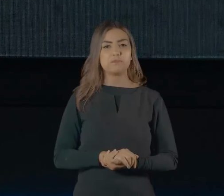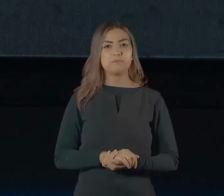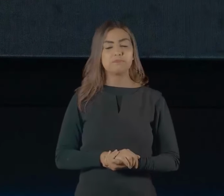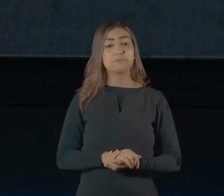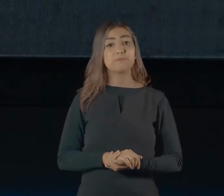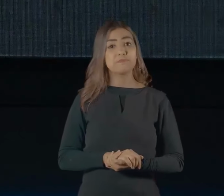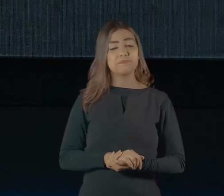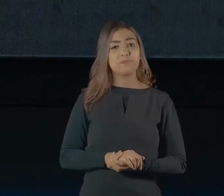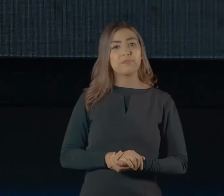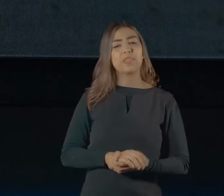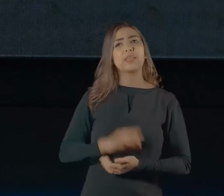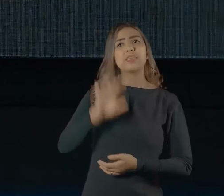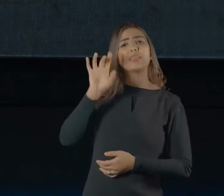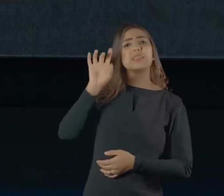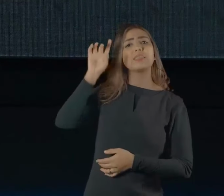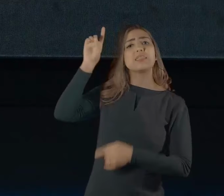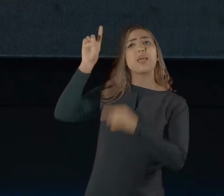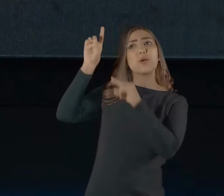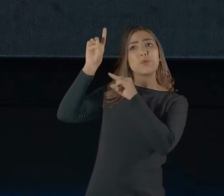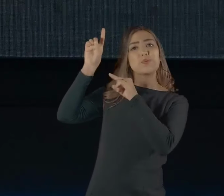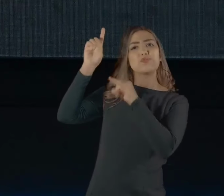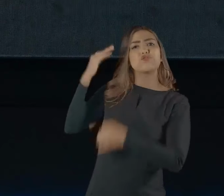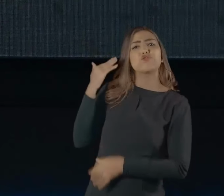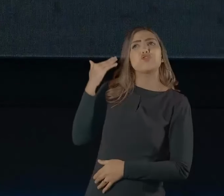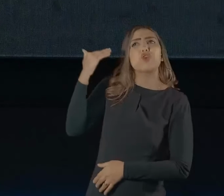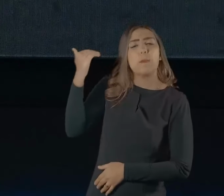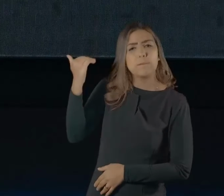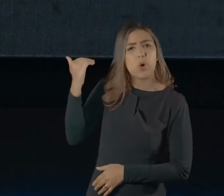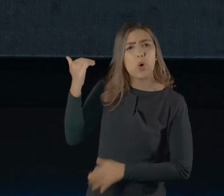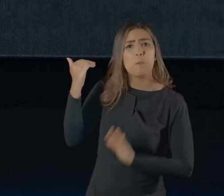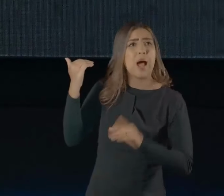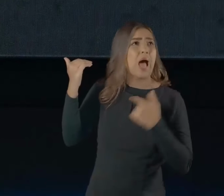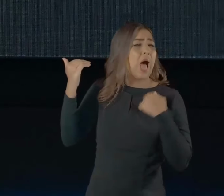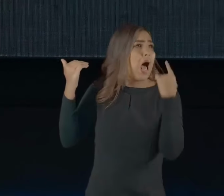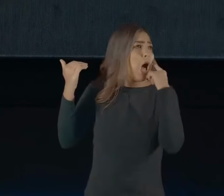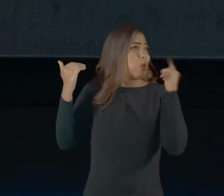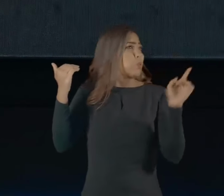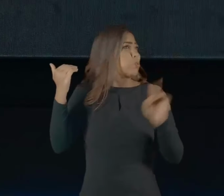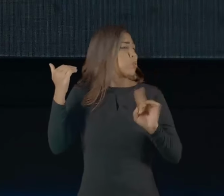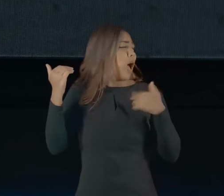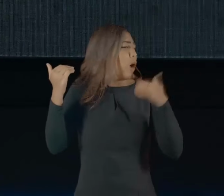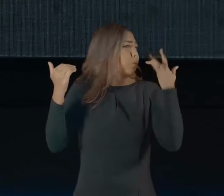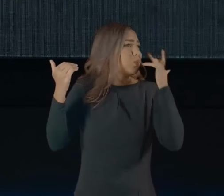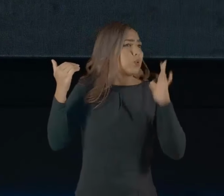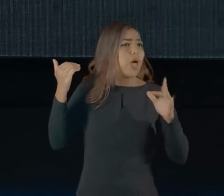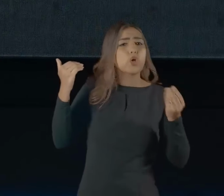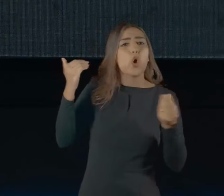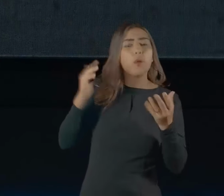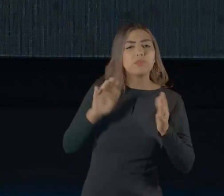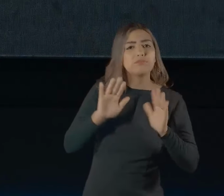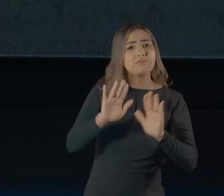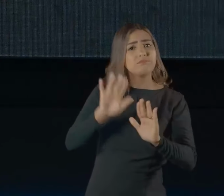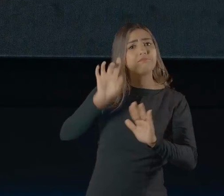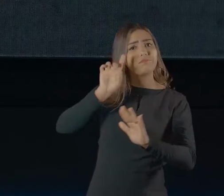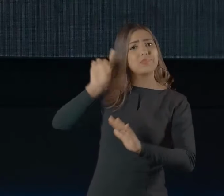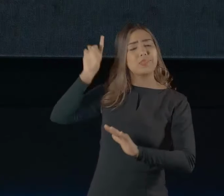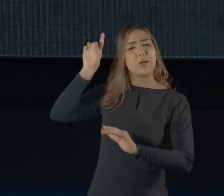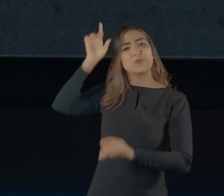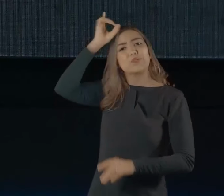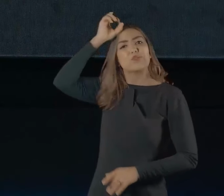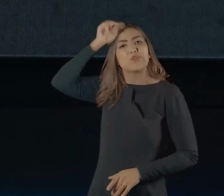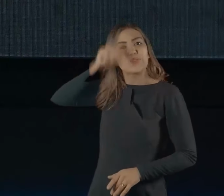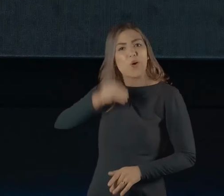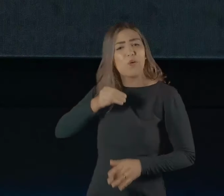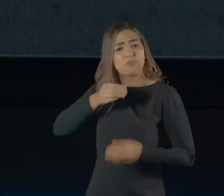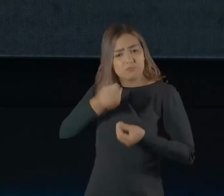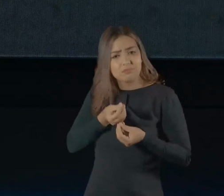Esse mesmo Deus que chama, ele te dá dons, ele te capacita. E esses dons e habilidades que o Espírito Santo